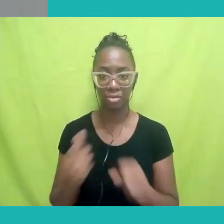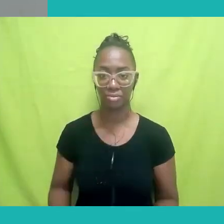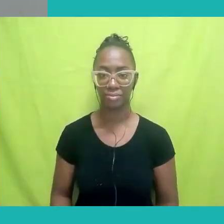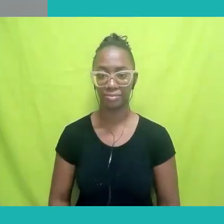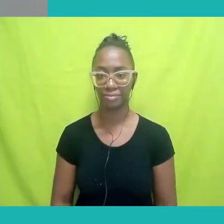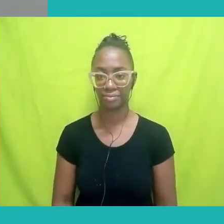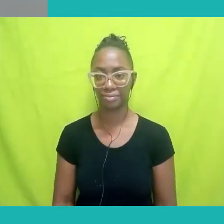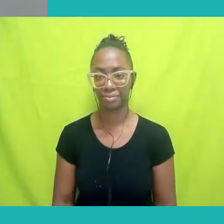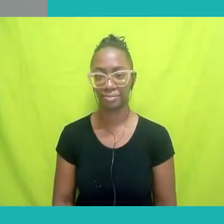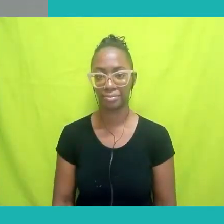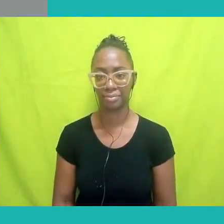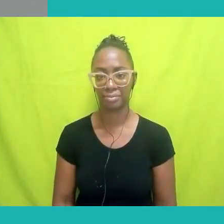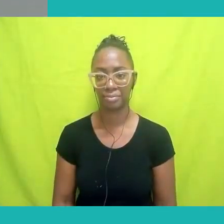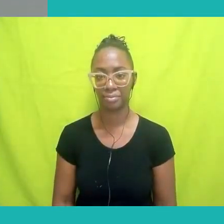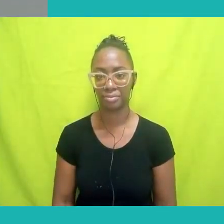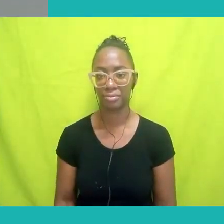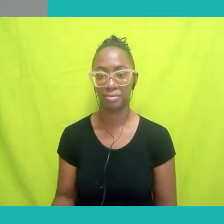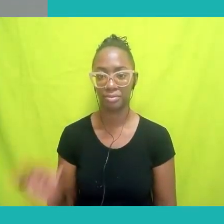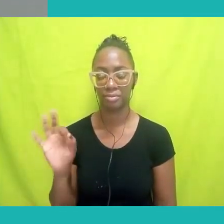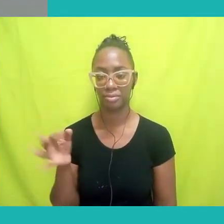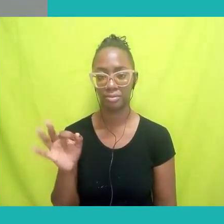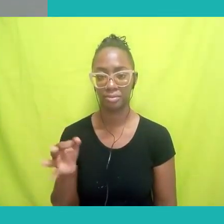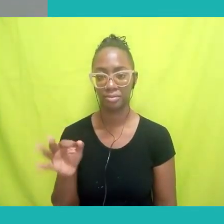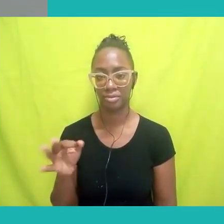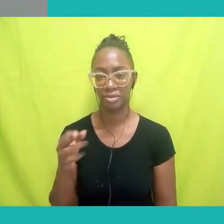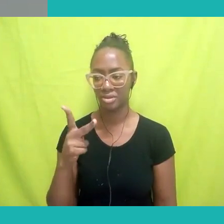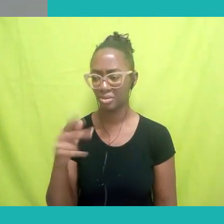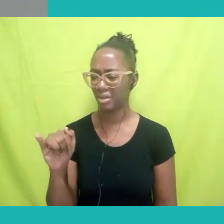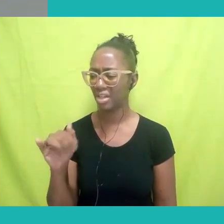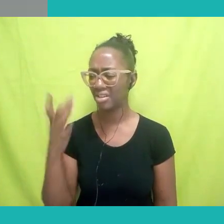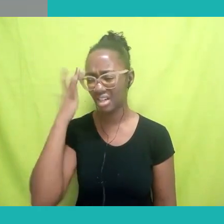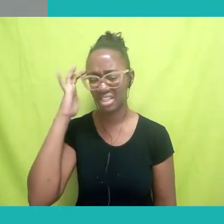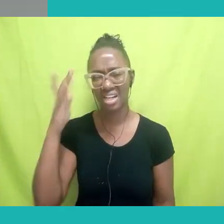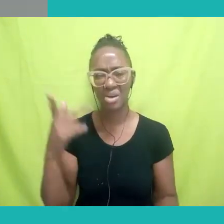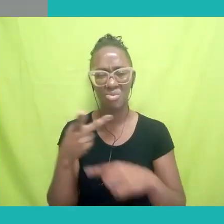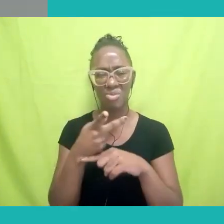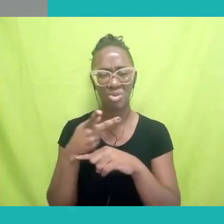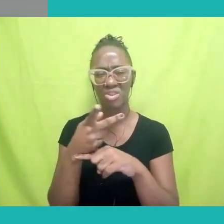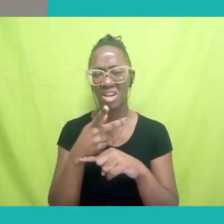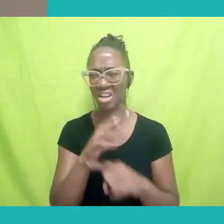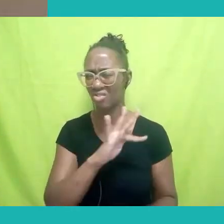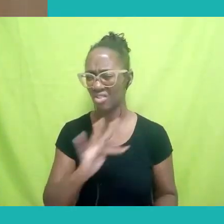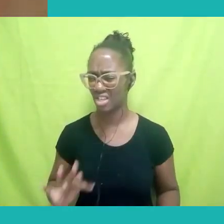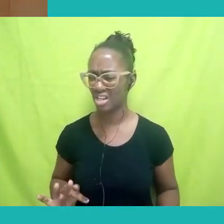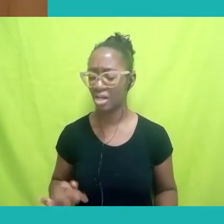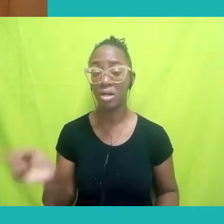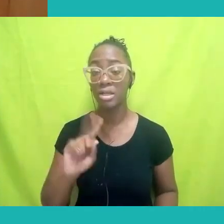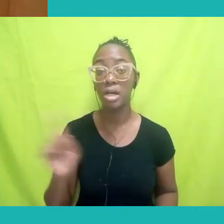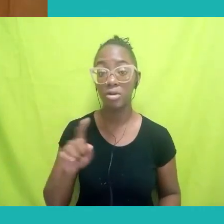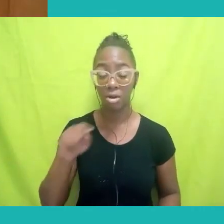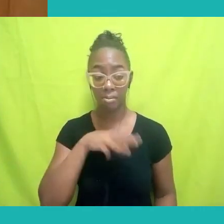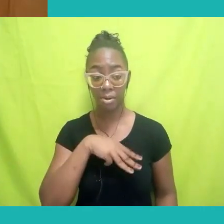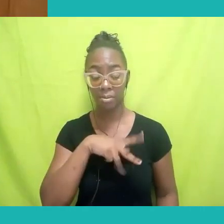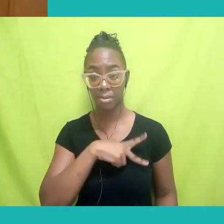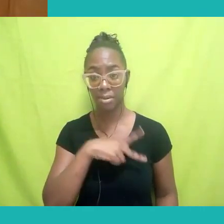Era do é, Ministério o, Público isto. do Estado. O pai acho que era procurador federal, se não me engano, né? Não, era Ministério Ministério. Público do Estado de São